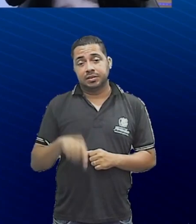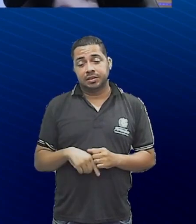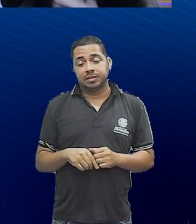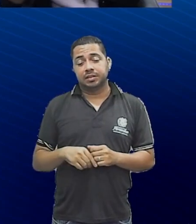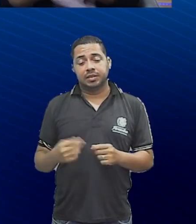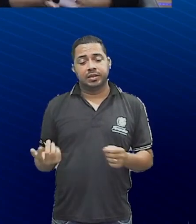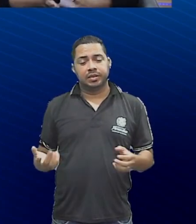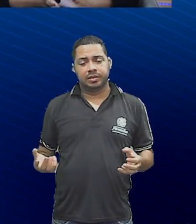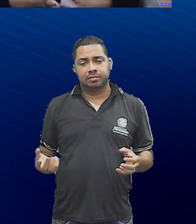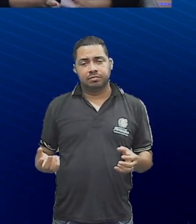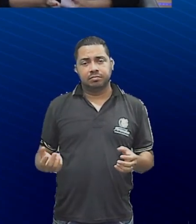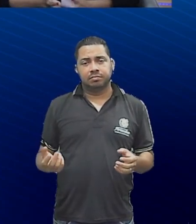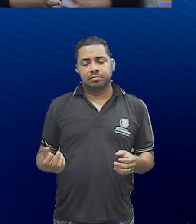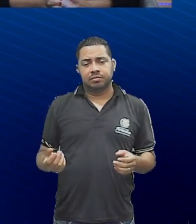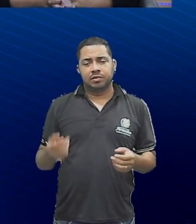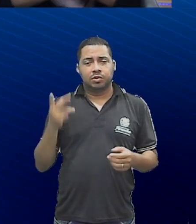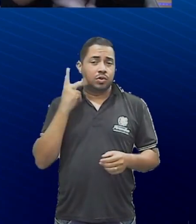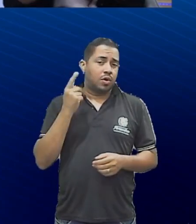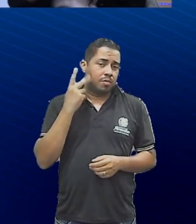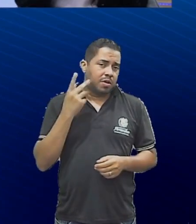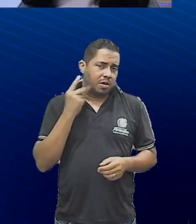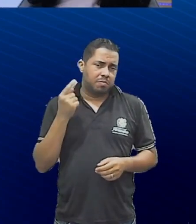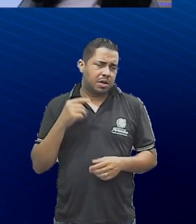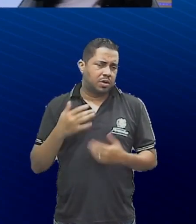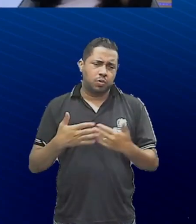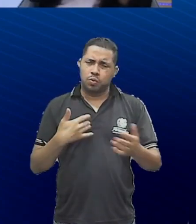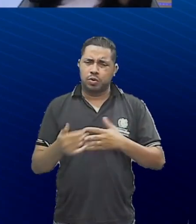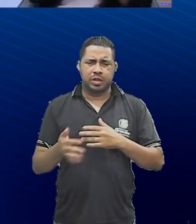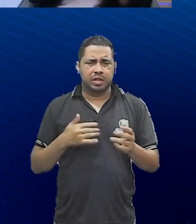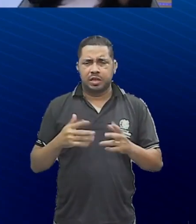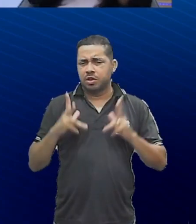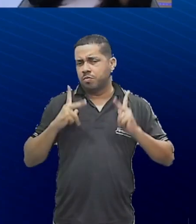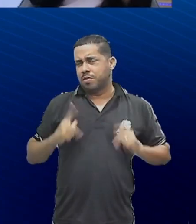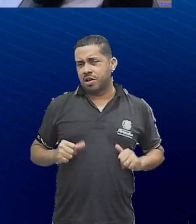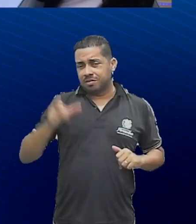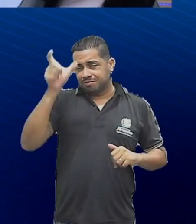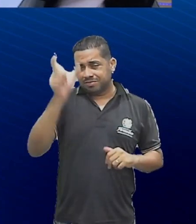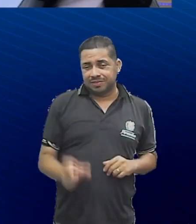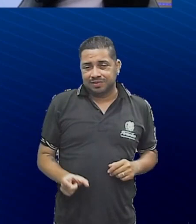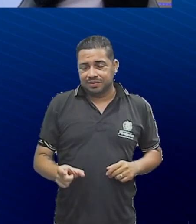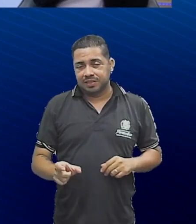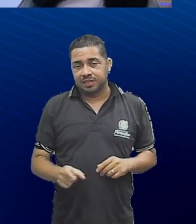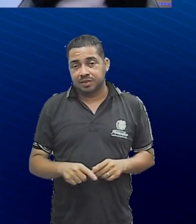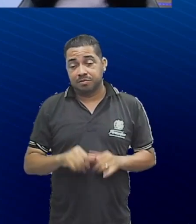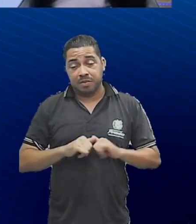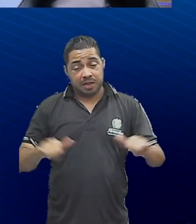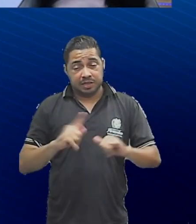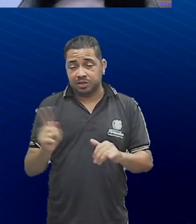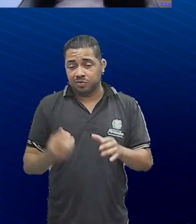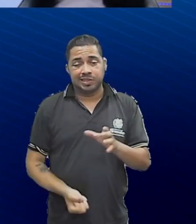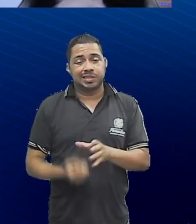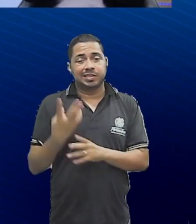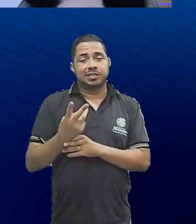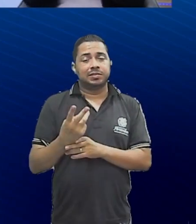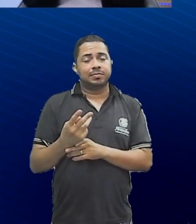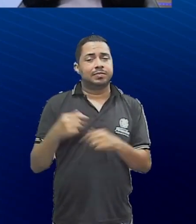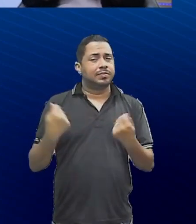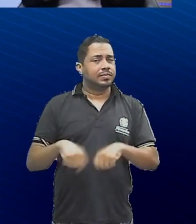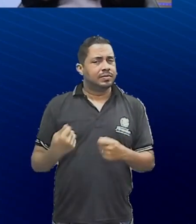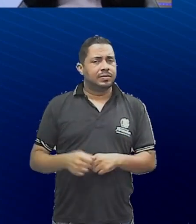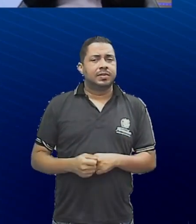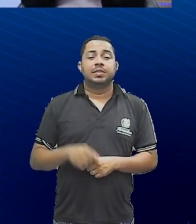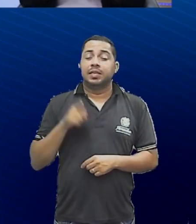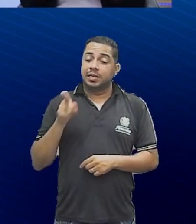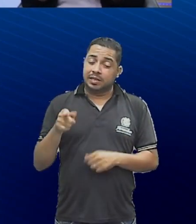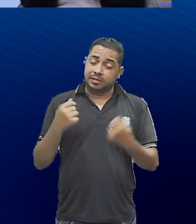a qualquer ser humano, tá? O marketing não cria essas necessidades. O marketing utiliza-se dessas